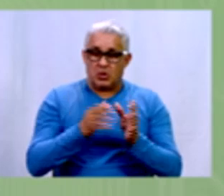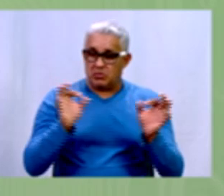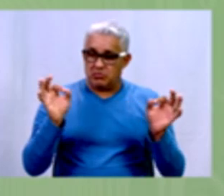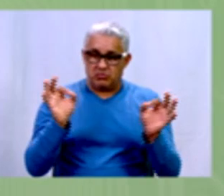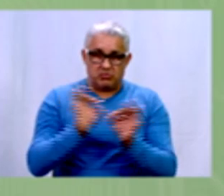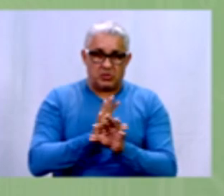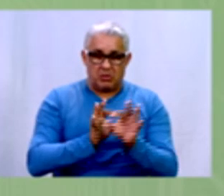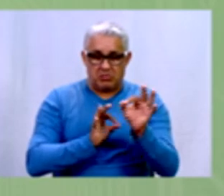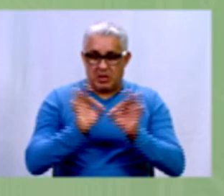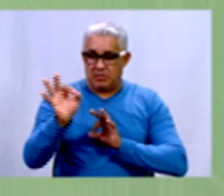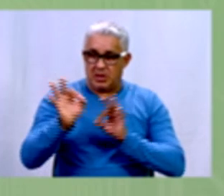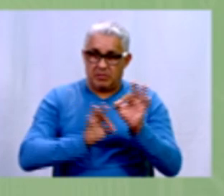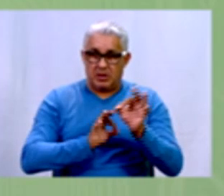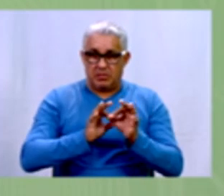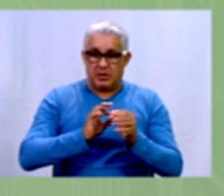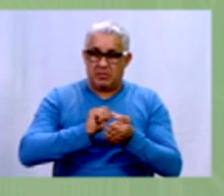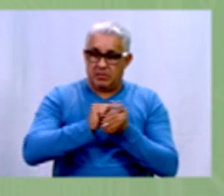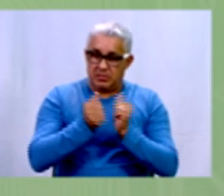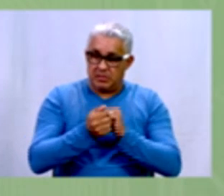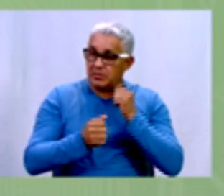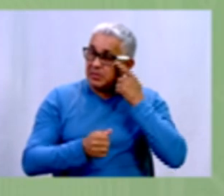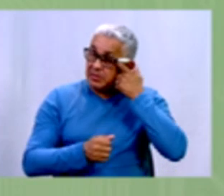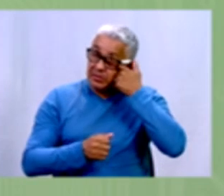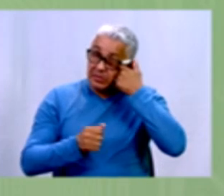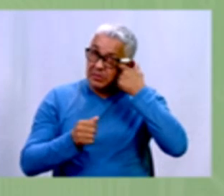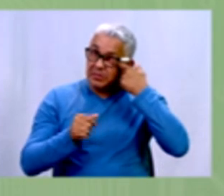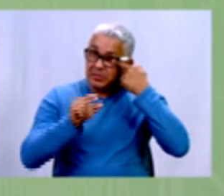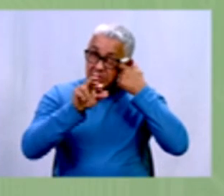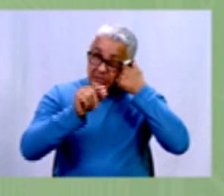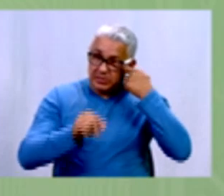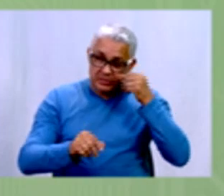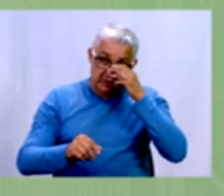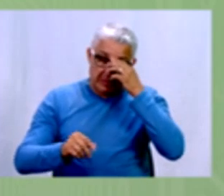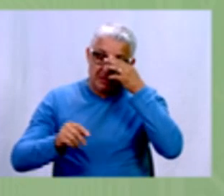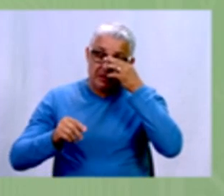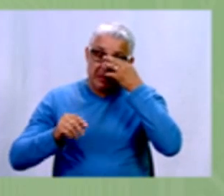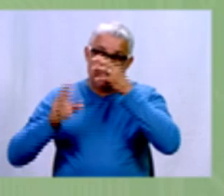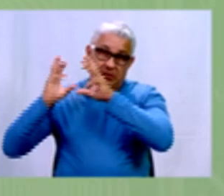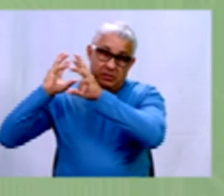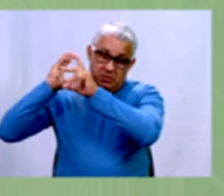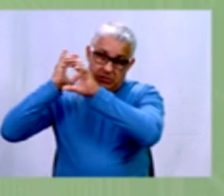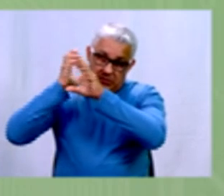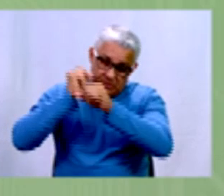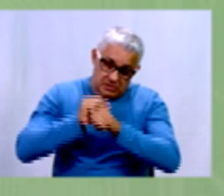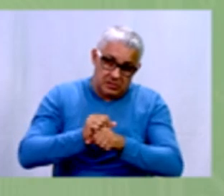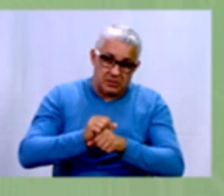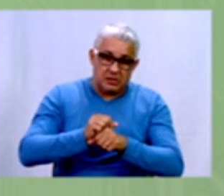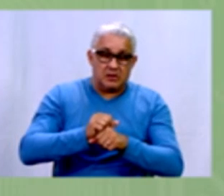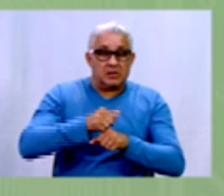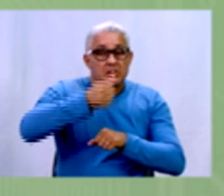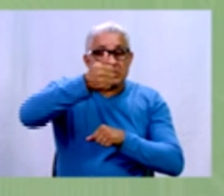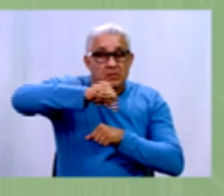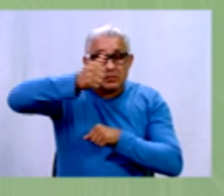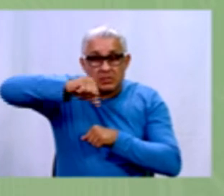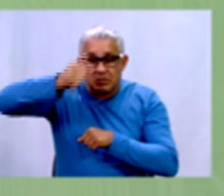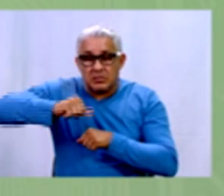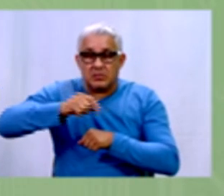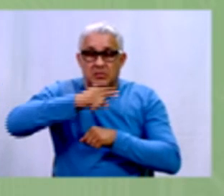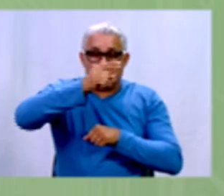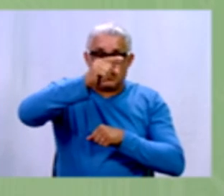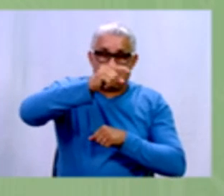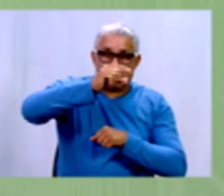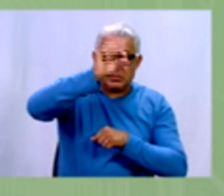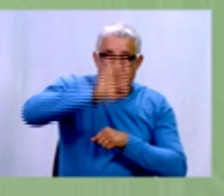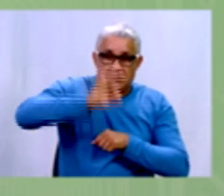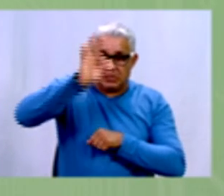forma adequada, né? A retrospectiva, que seria daí verificar realmente o que foi de boas práticas que